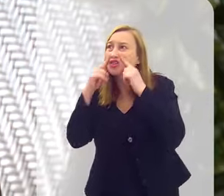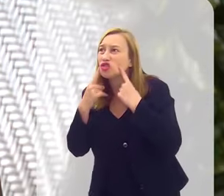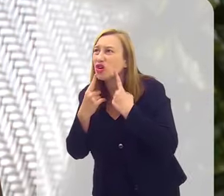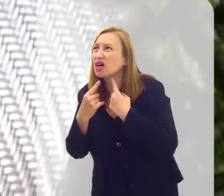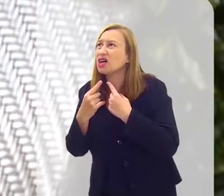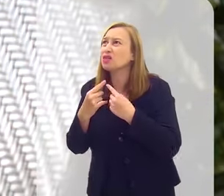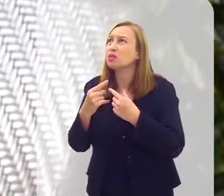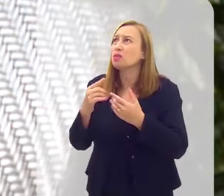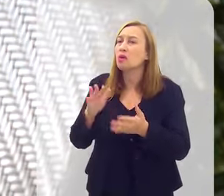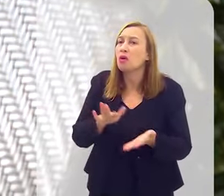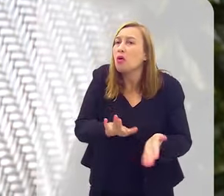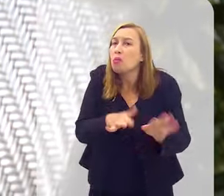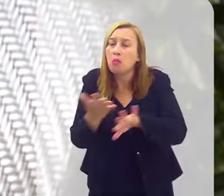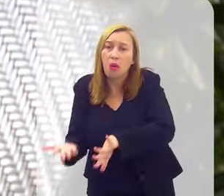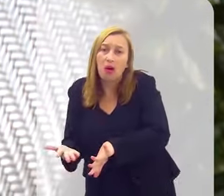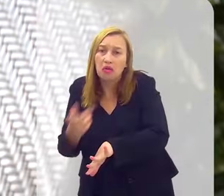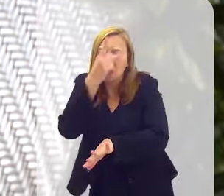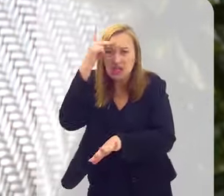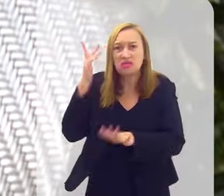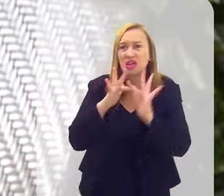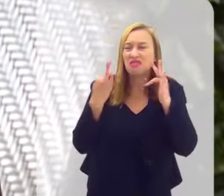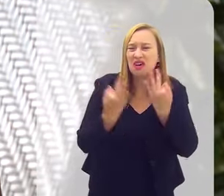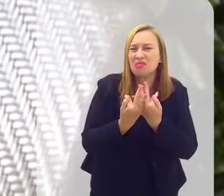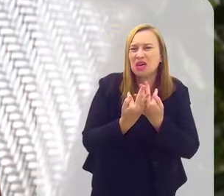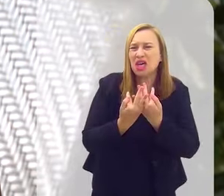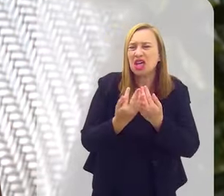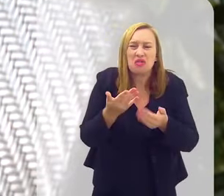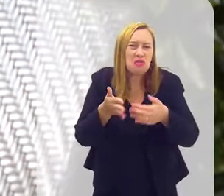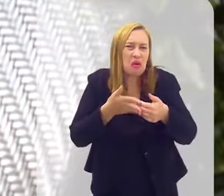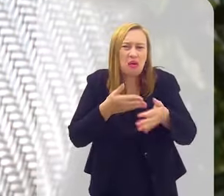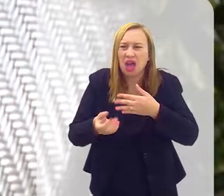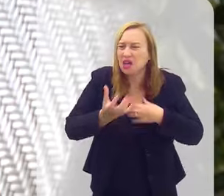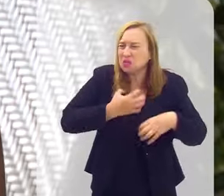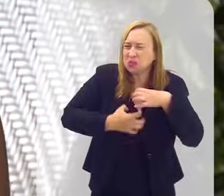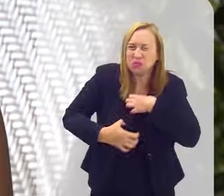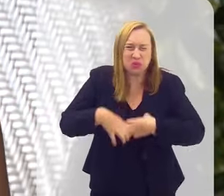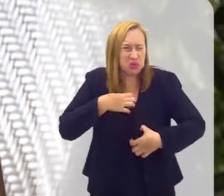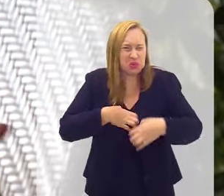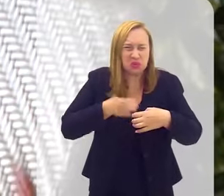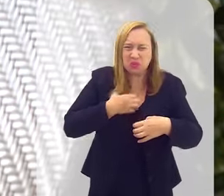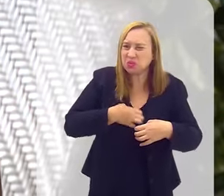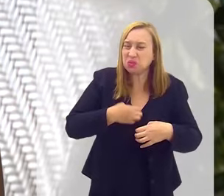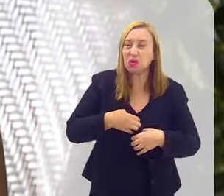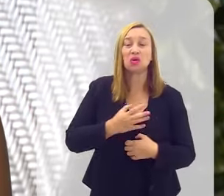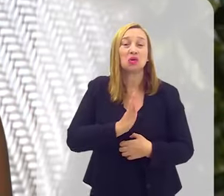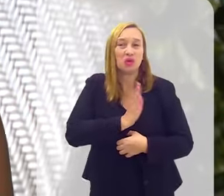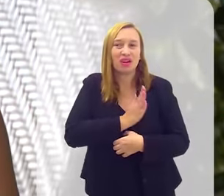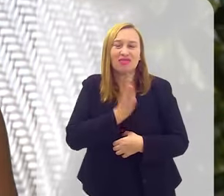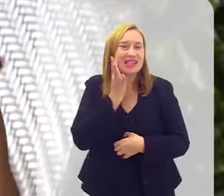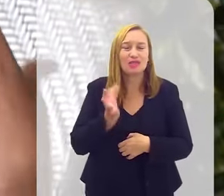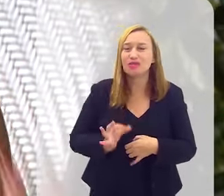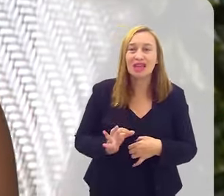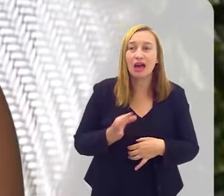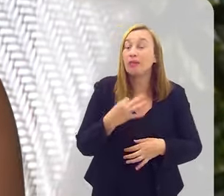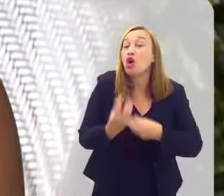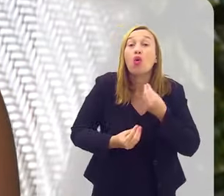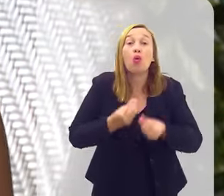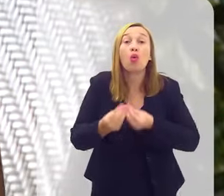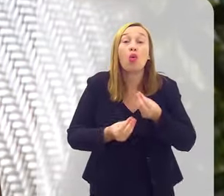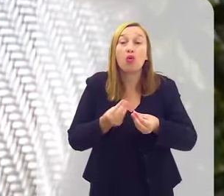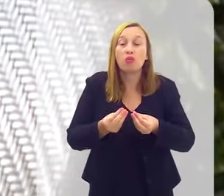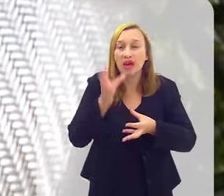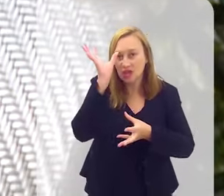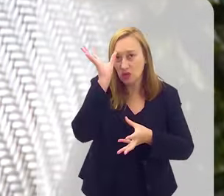luto por alguma tristeza que te acometeu alguma angústia que tá gerada no seu coração e você não sabe Como